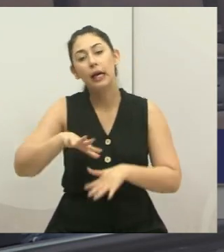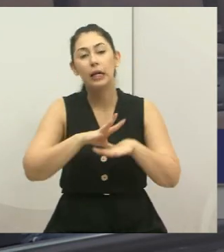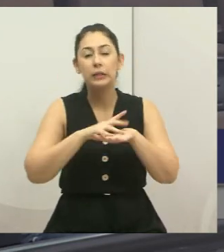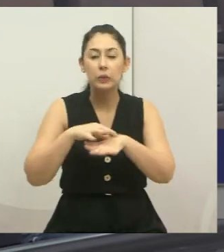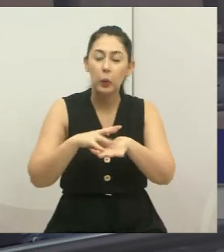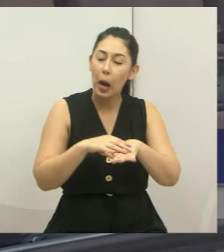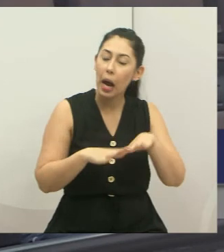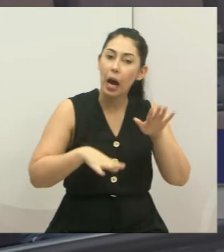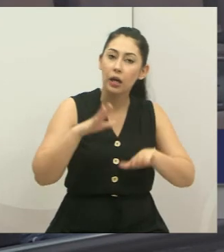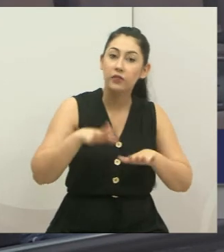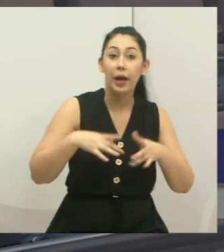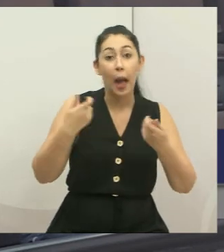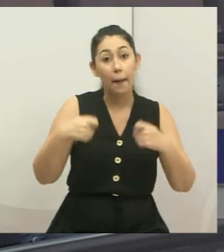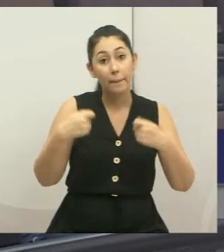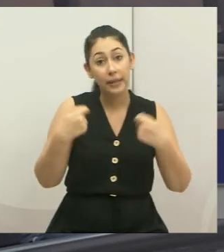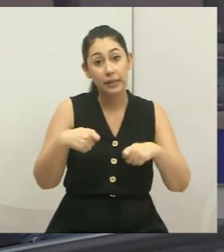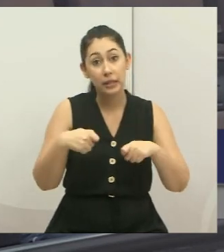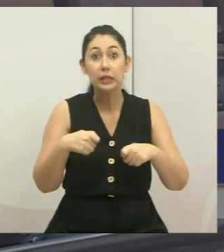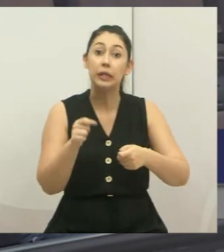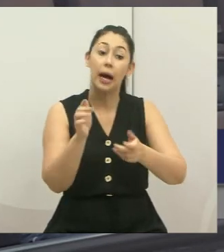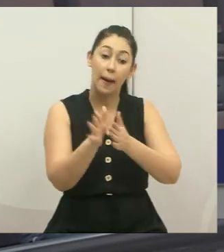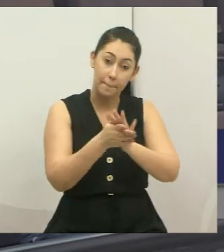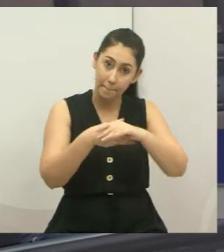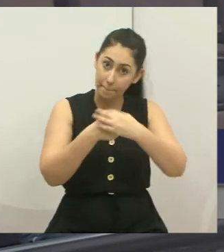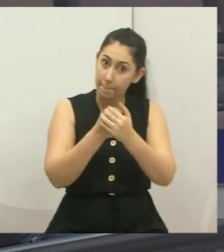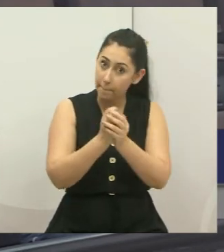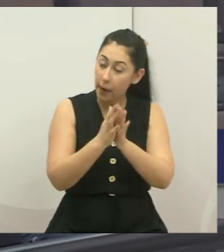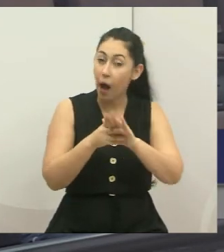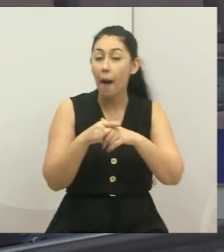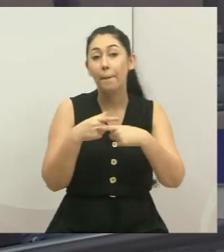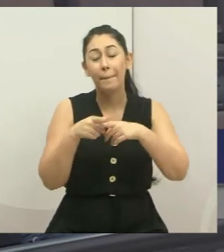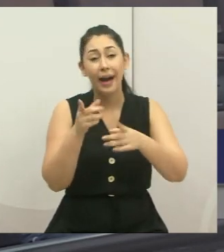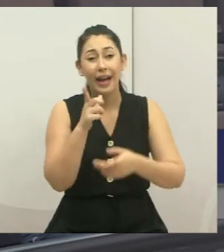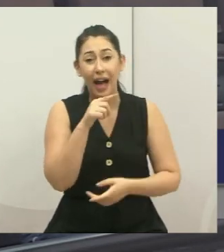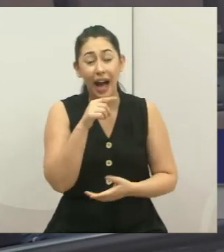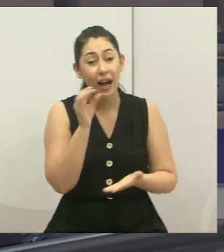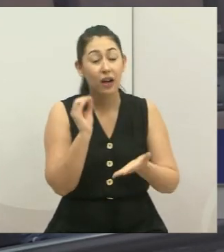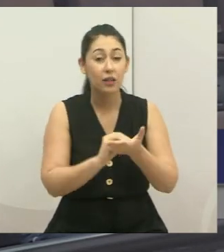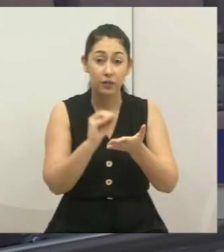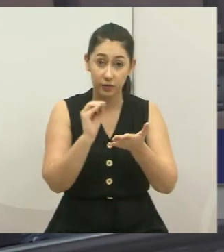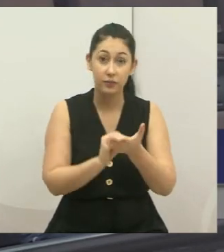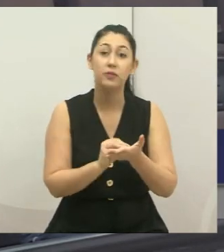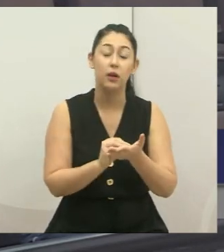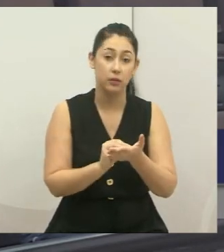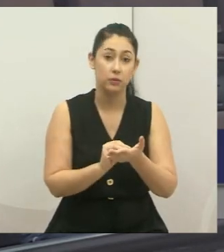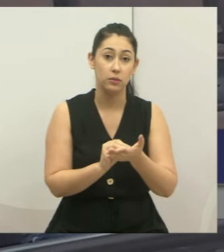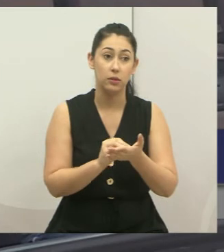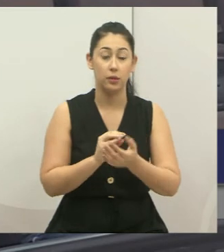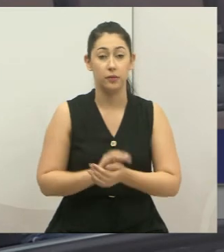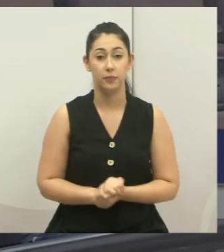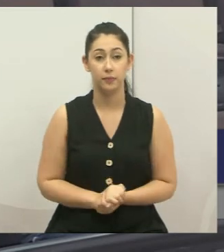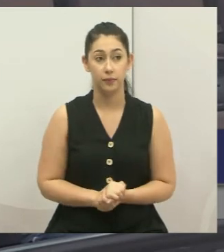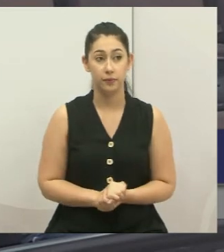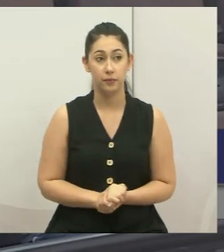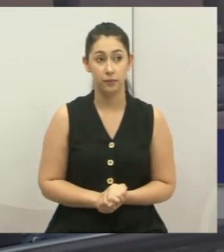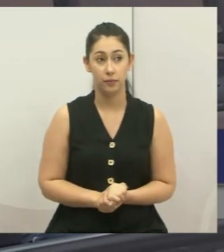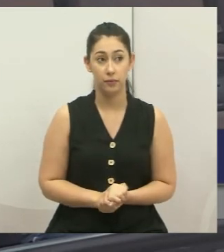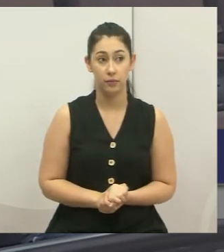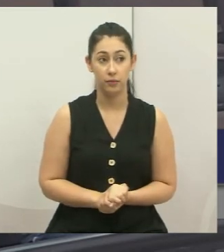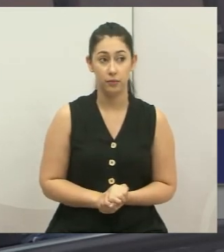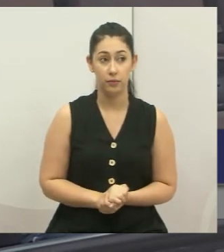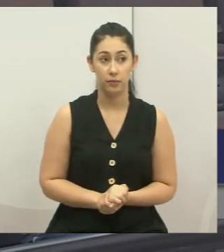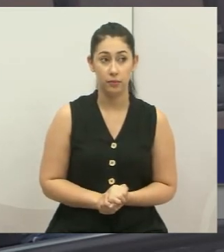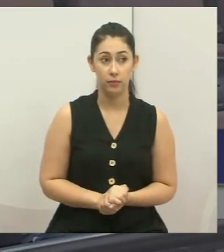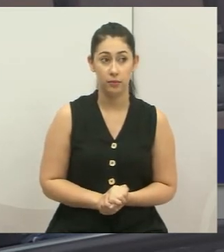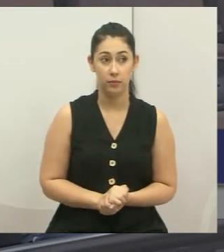doentes, tendo de se prevenir da pandemia, e não tem esse tipo de prevenção. Agora, sobre esse evento em